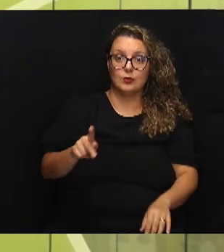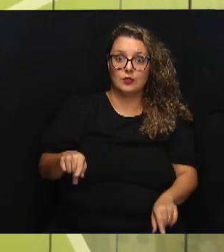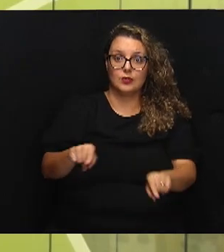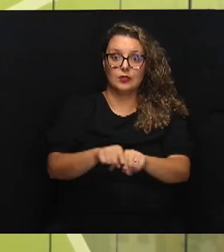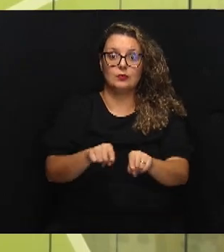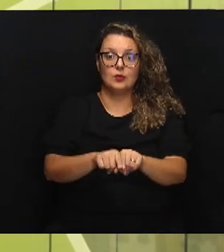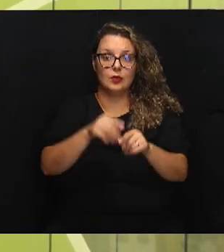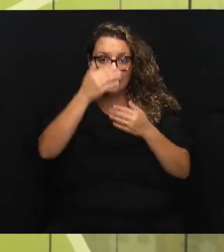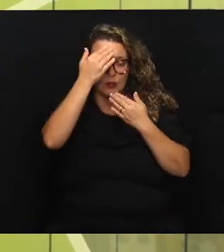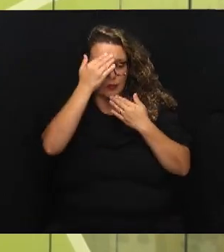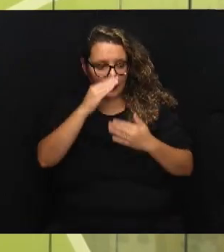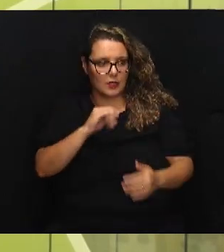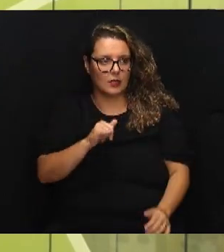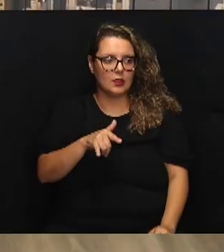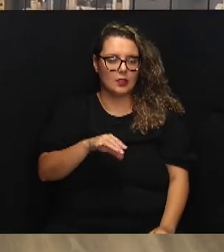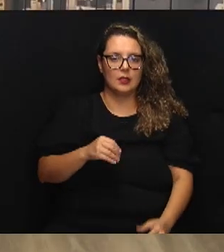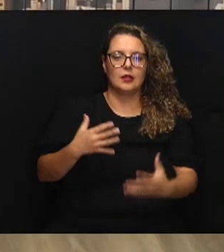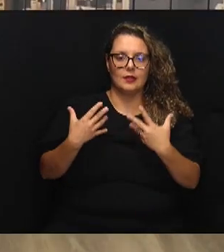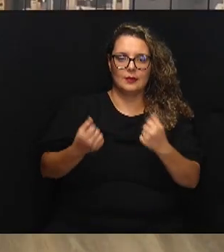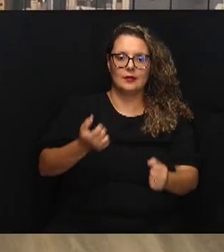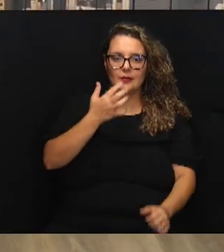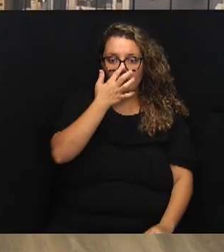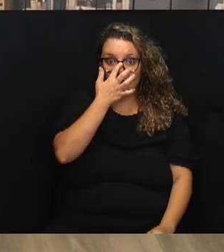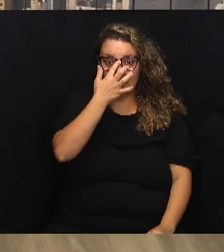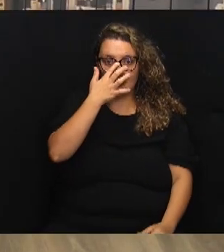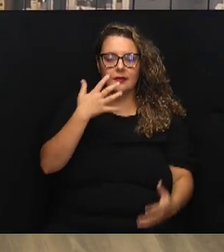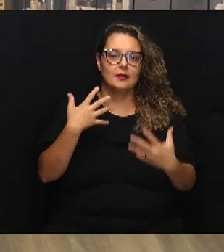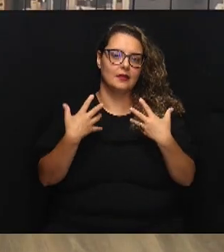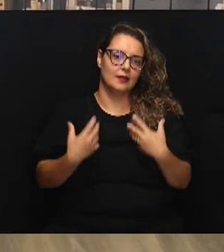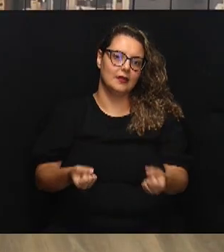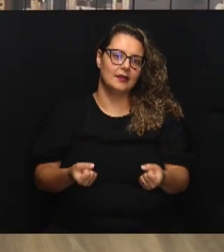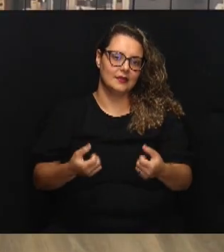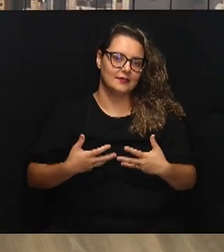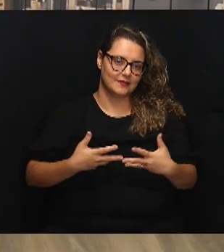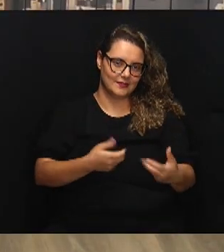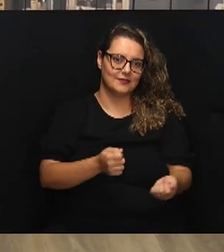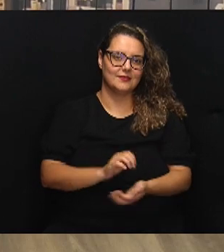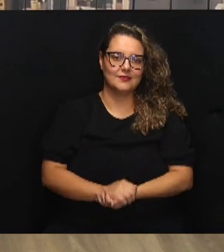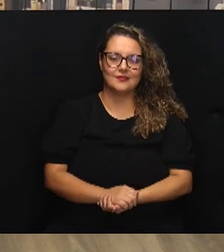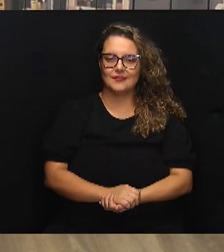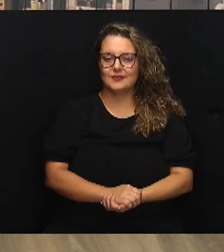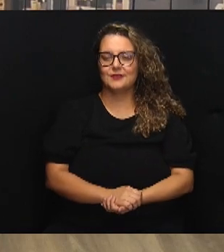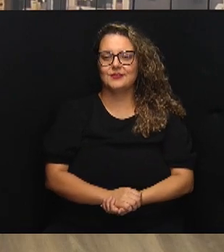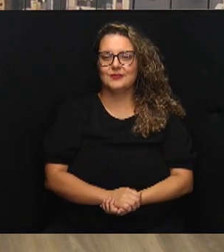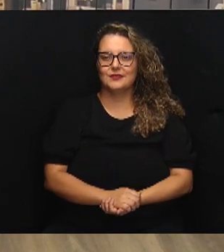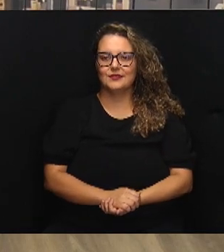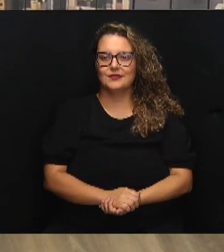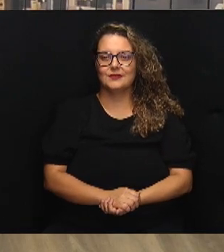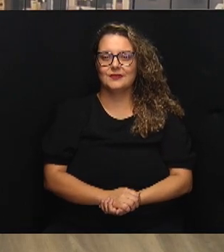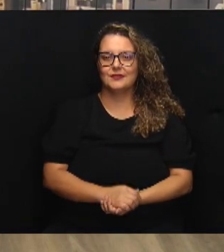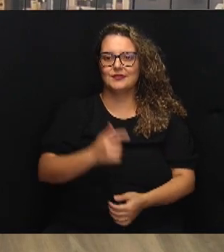e docente também. Muito obrigado, Caio, por nos receber, aliás, por aceitar o nosso convite, né?